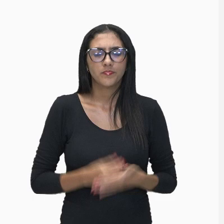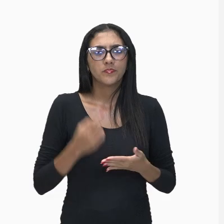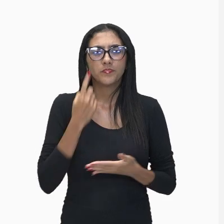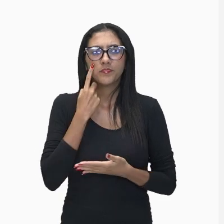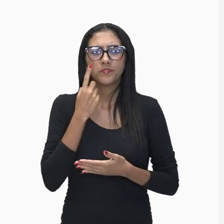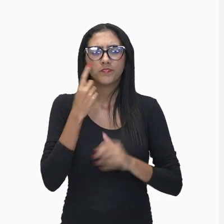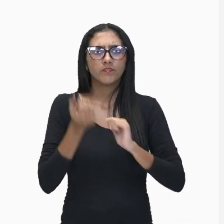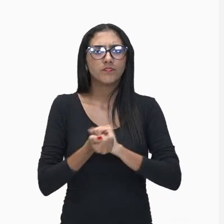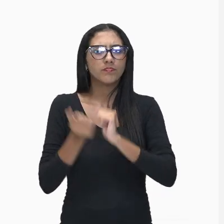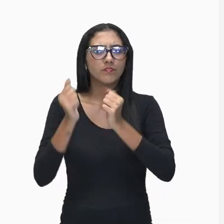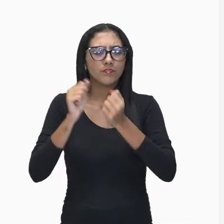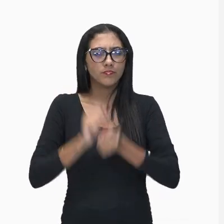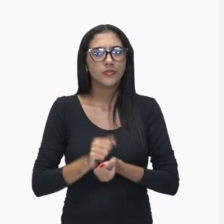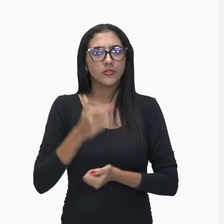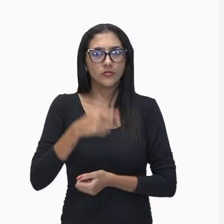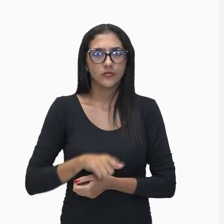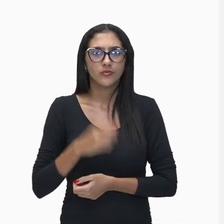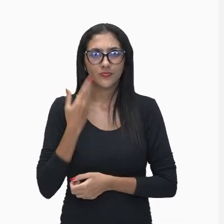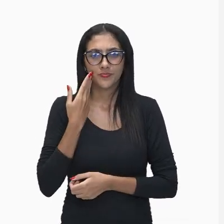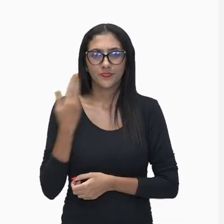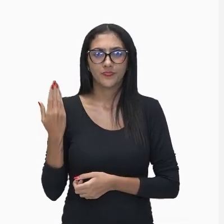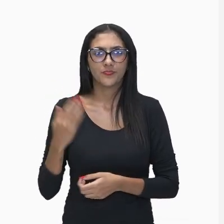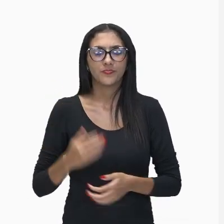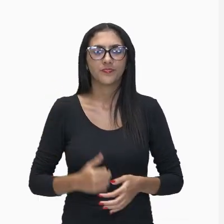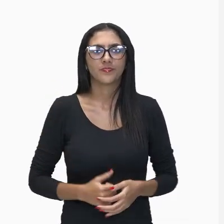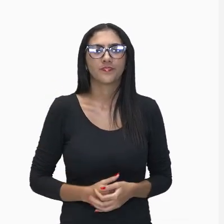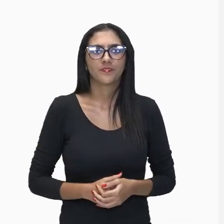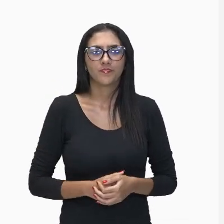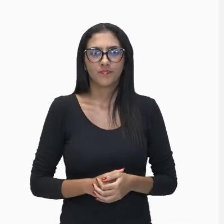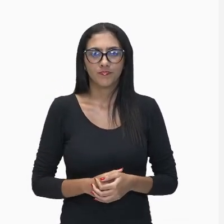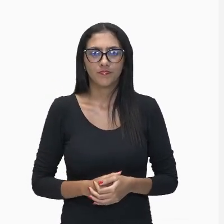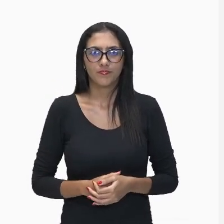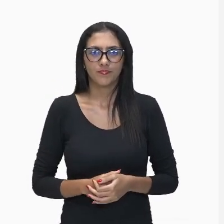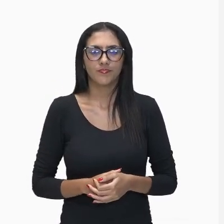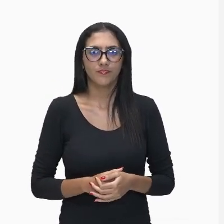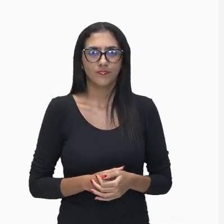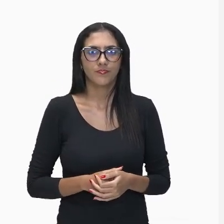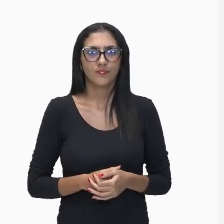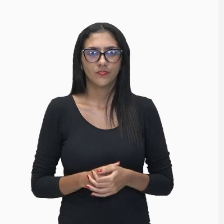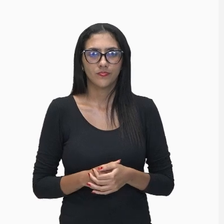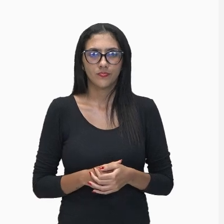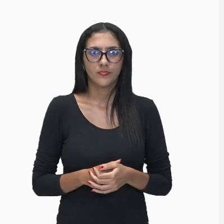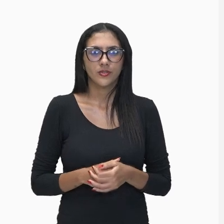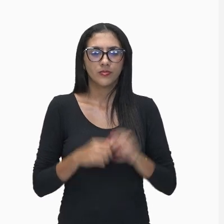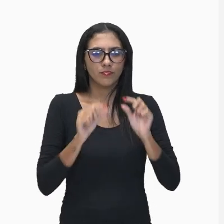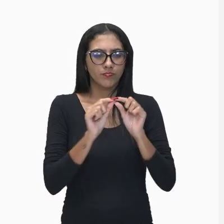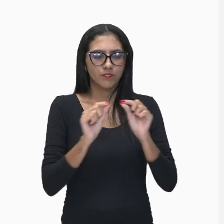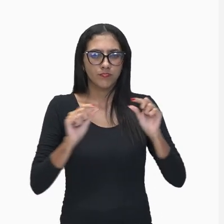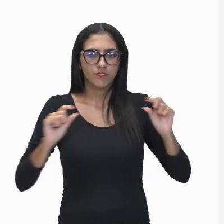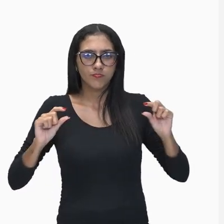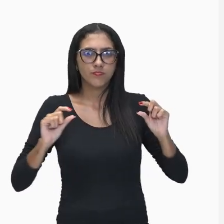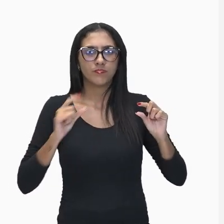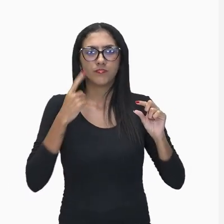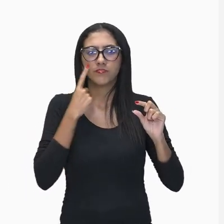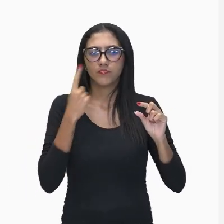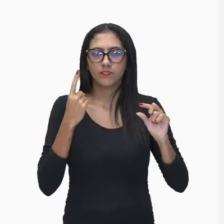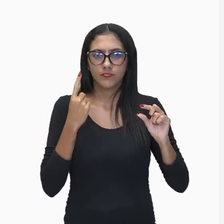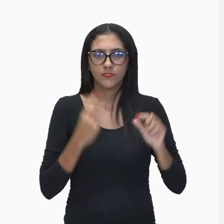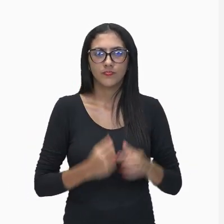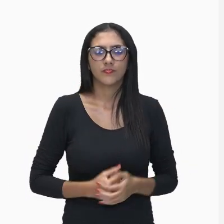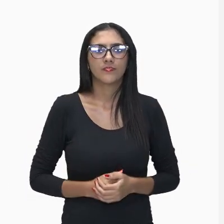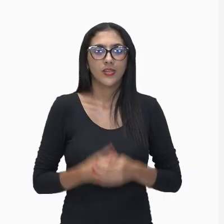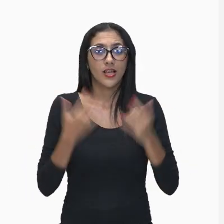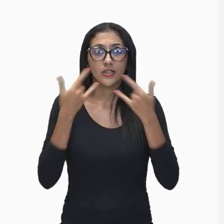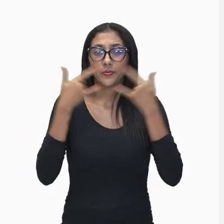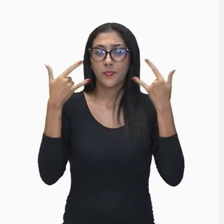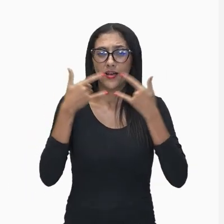norma? Apresentando aqui para vocês, olha só, as máscaras contaminadas seriam,